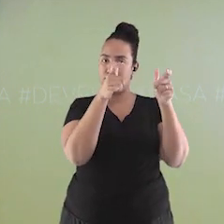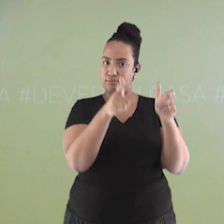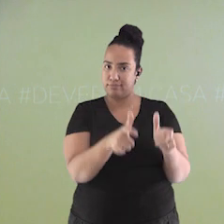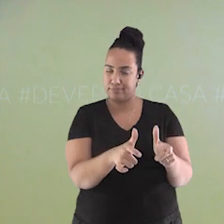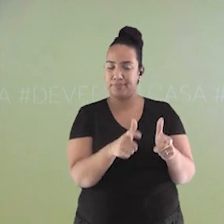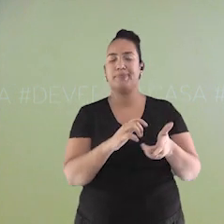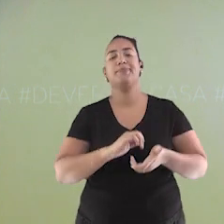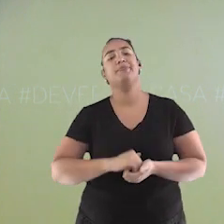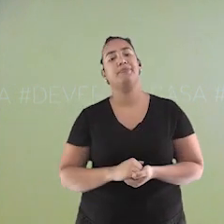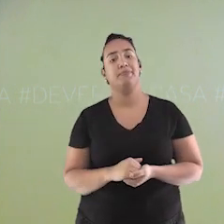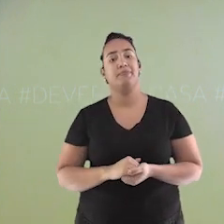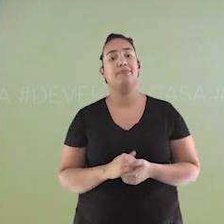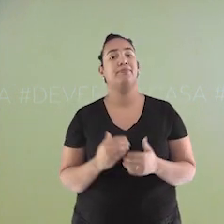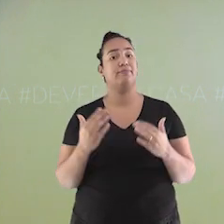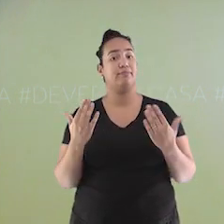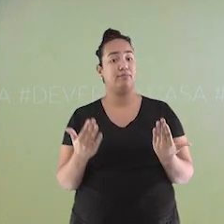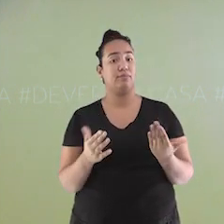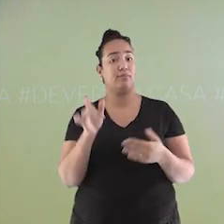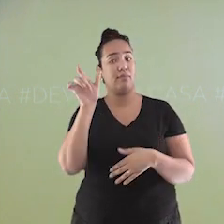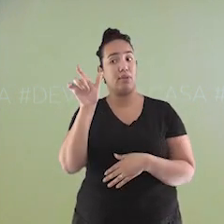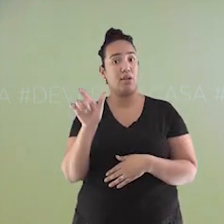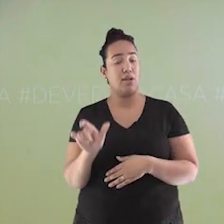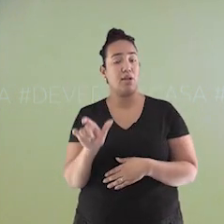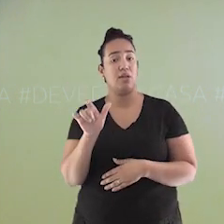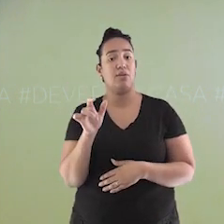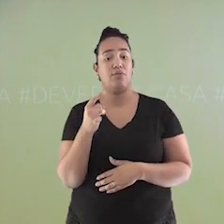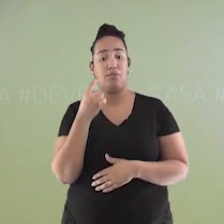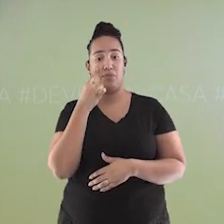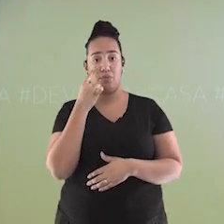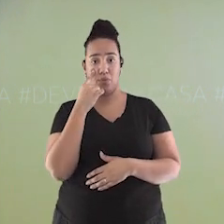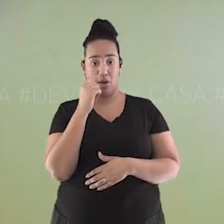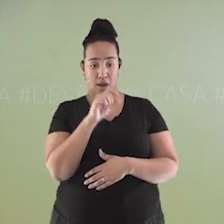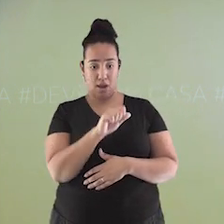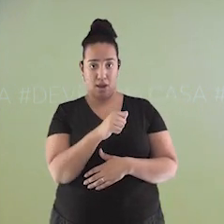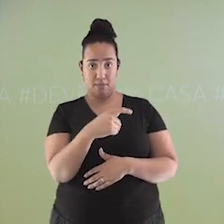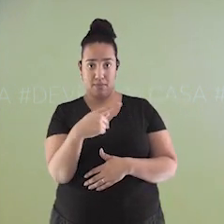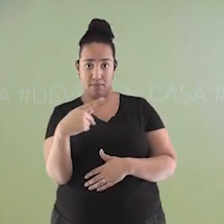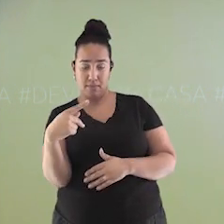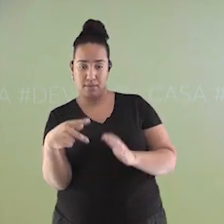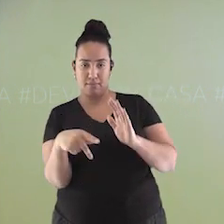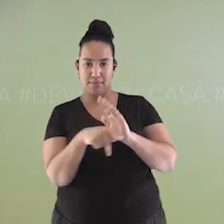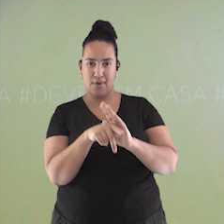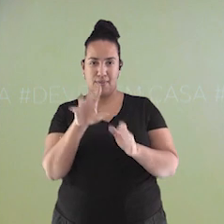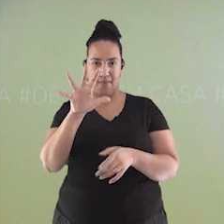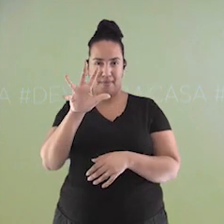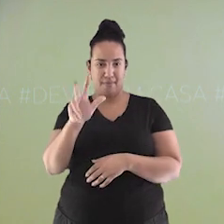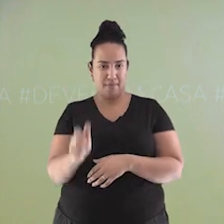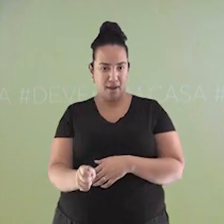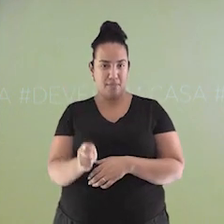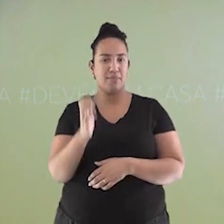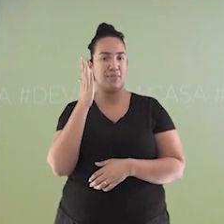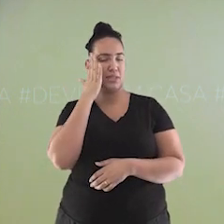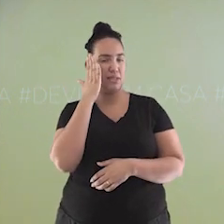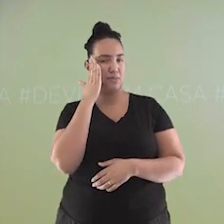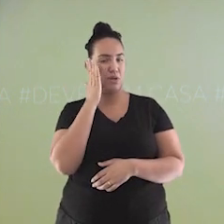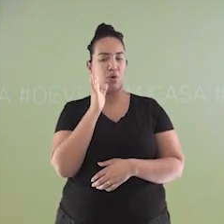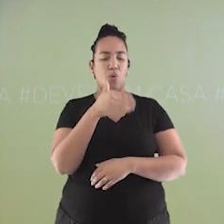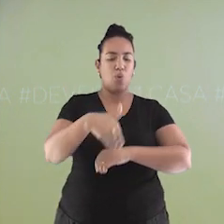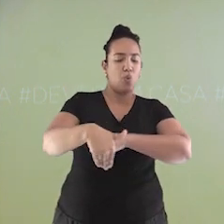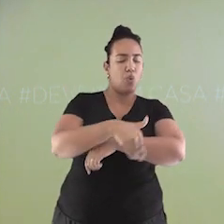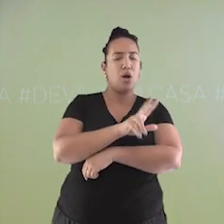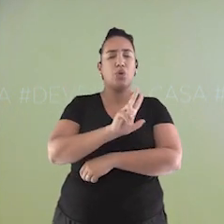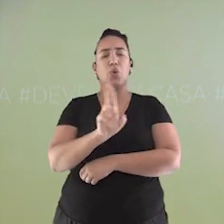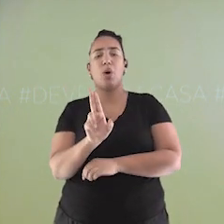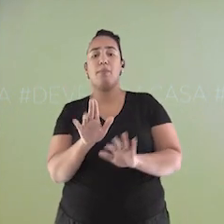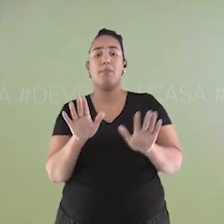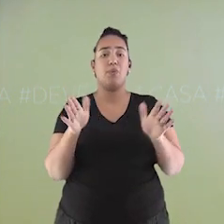lá. Eles consultaram um aplicativo de mapas para ver os nomes das ruas.